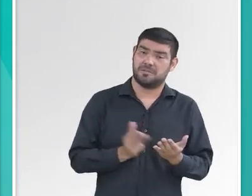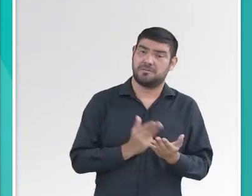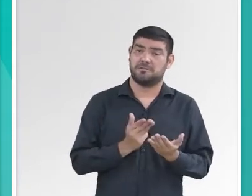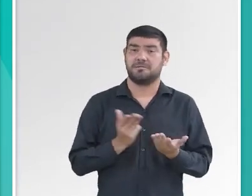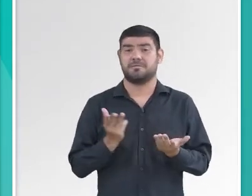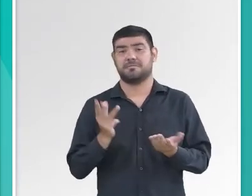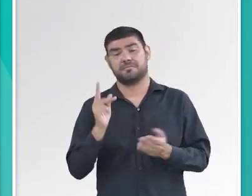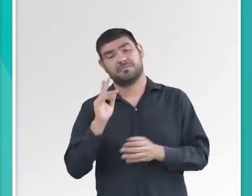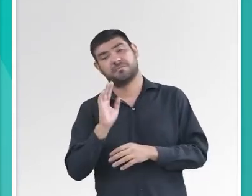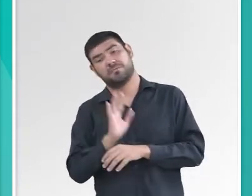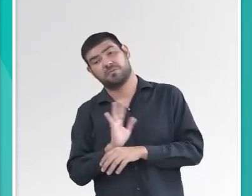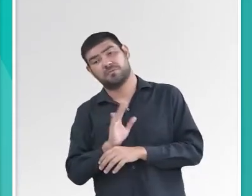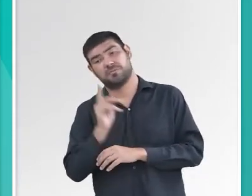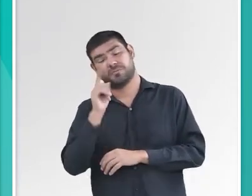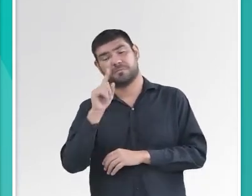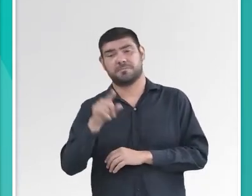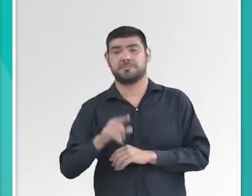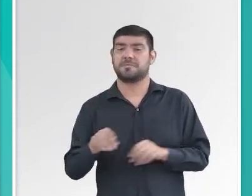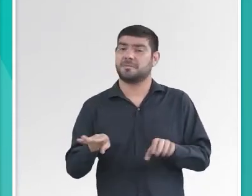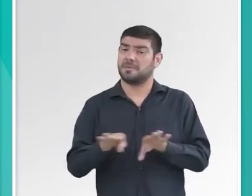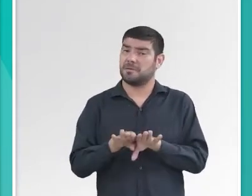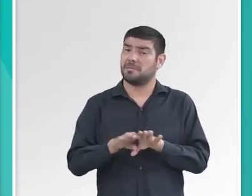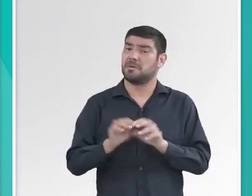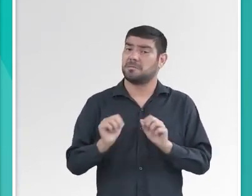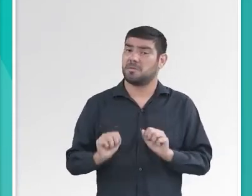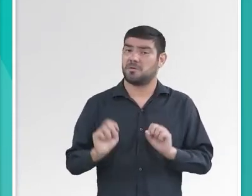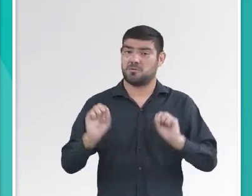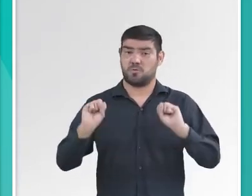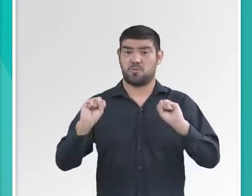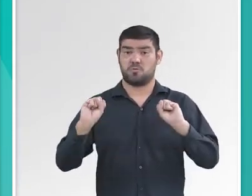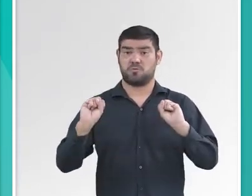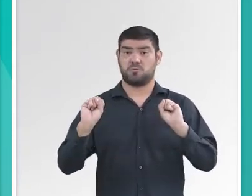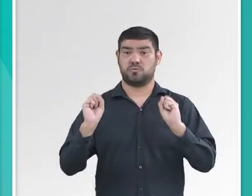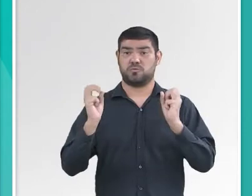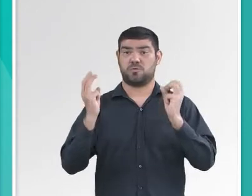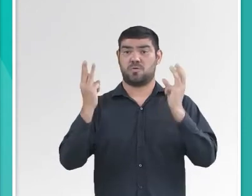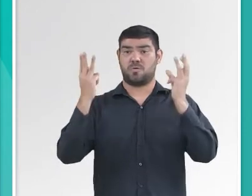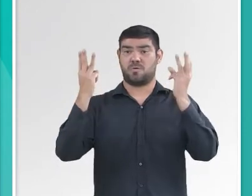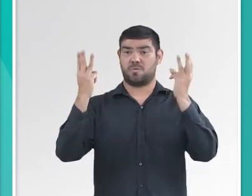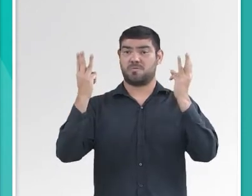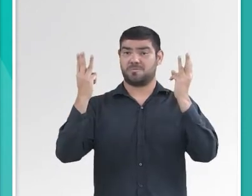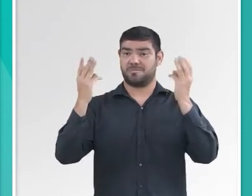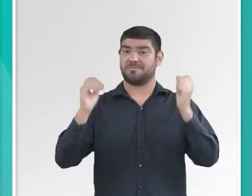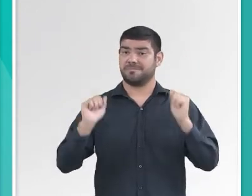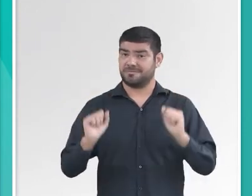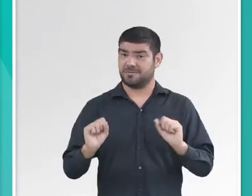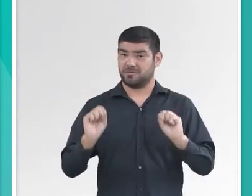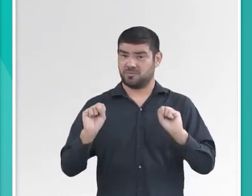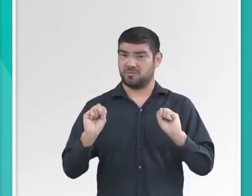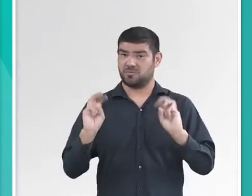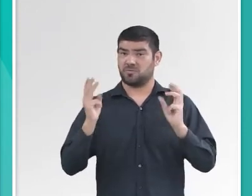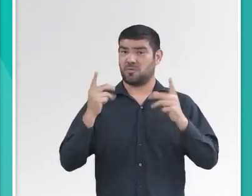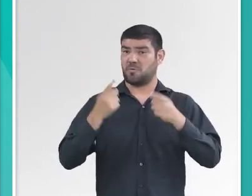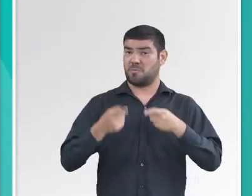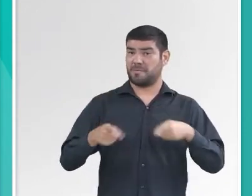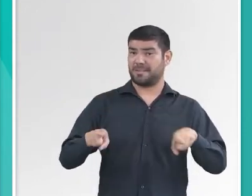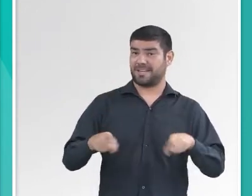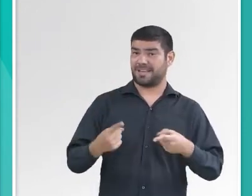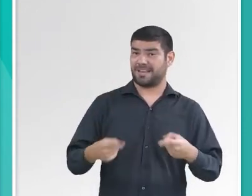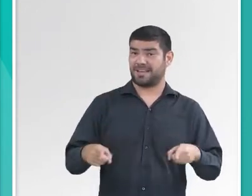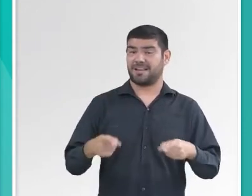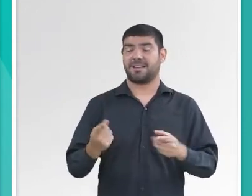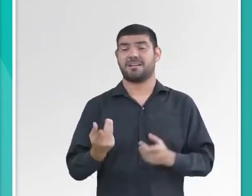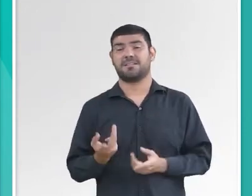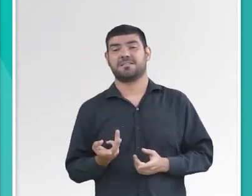já comentamos, mas também pode ser um show, certo? Um show musical, um